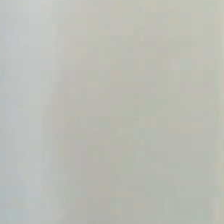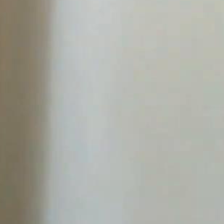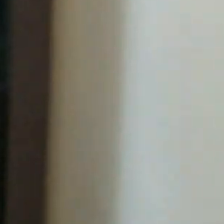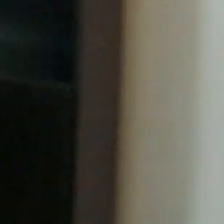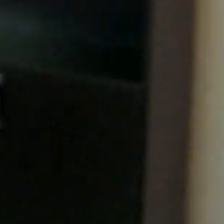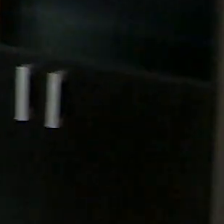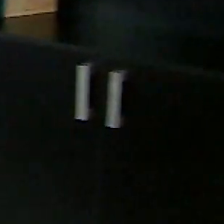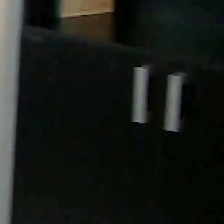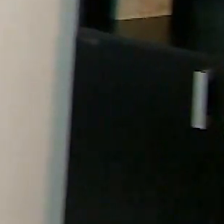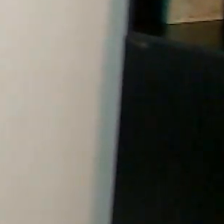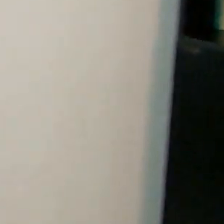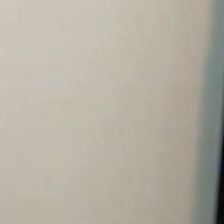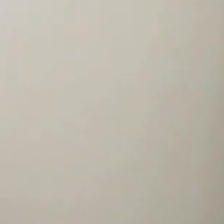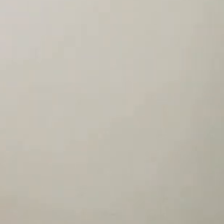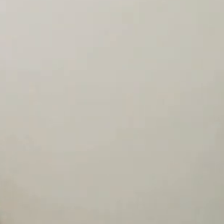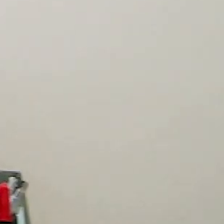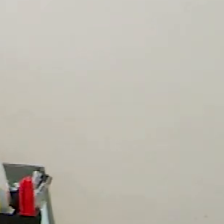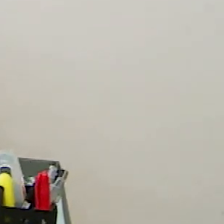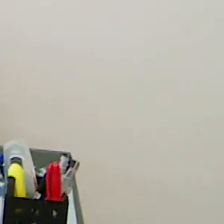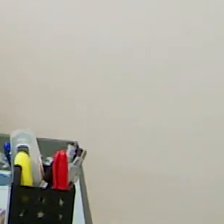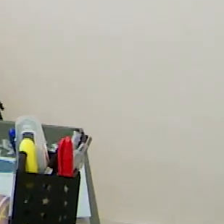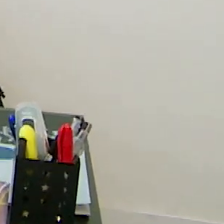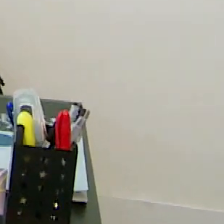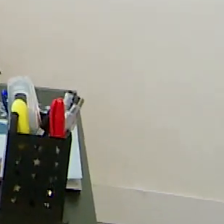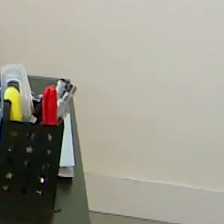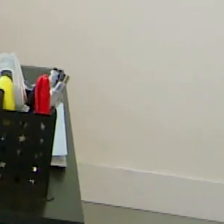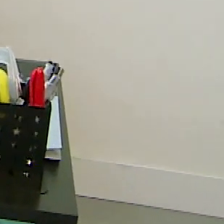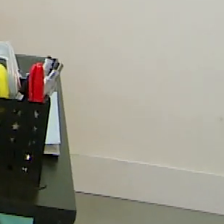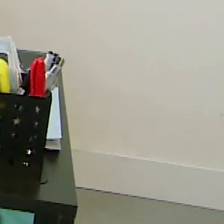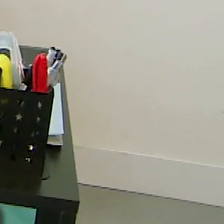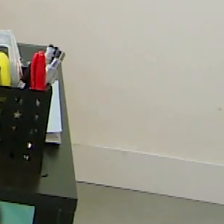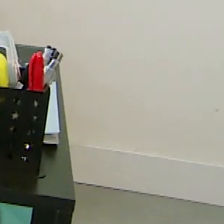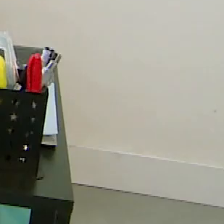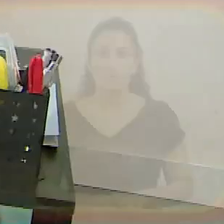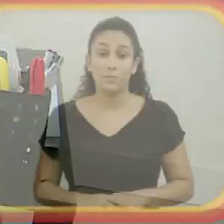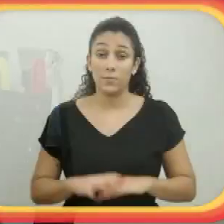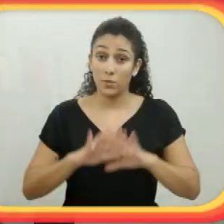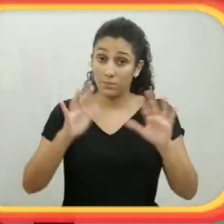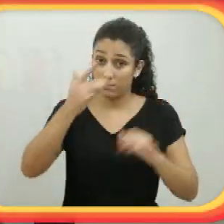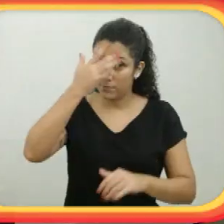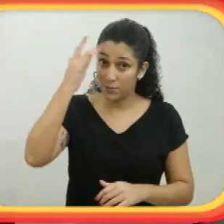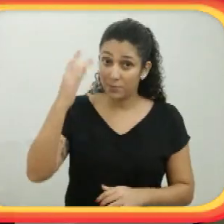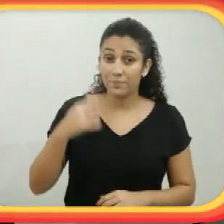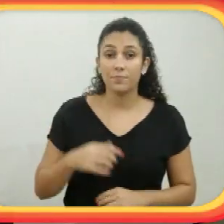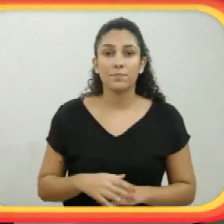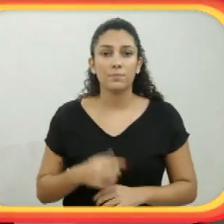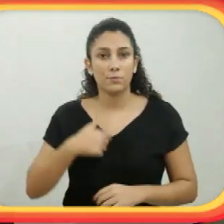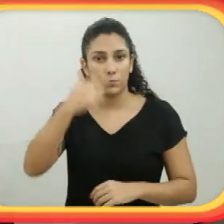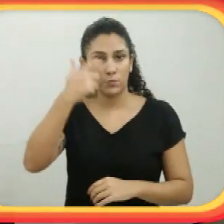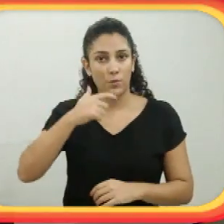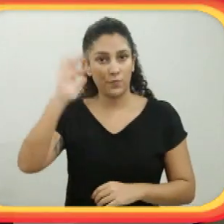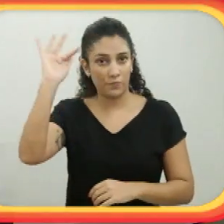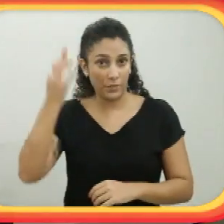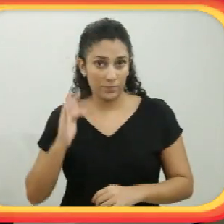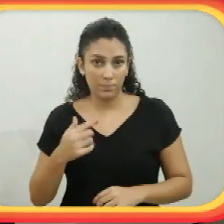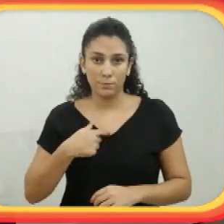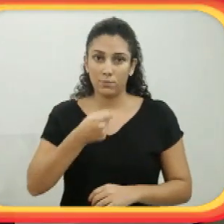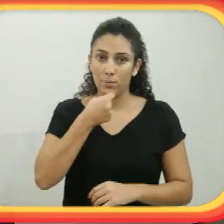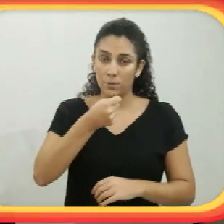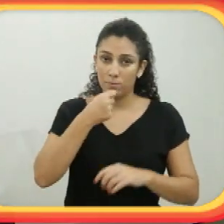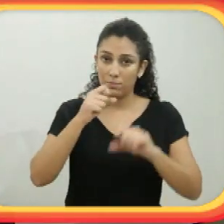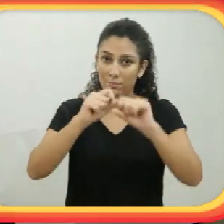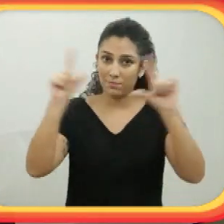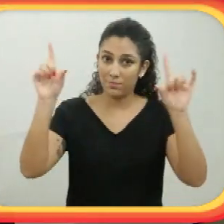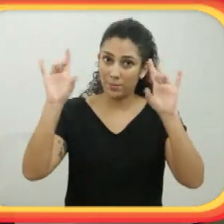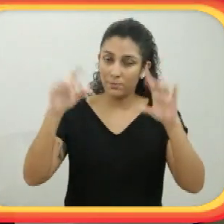Mário, de jaleco branco, entra no consultório, senta à mesa e tecla em um notebook. Oi, pessoal, sou Fernanda Honorato,